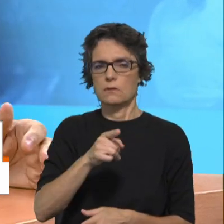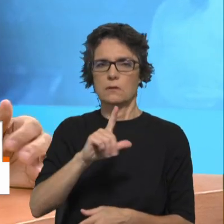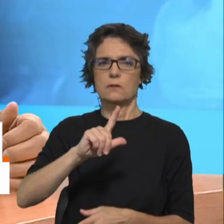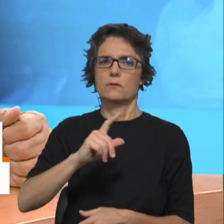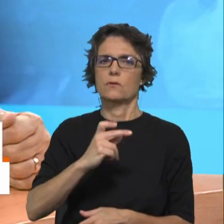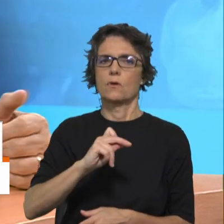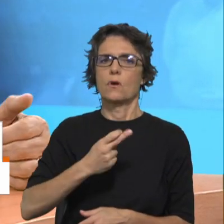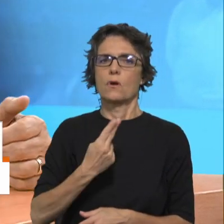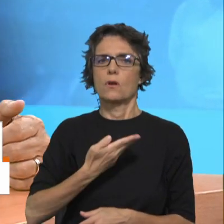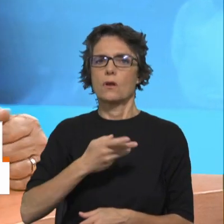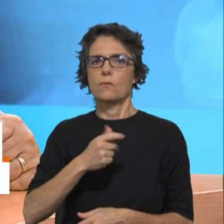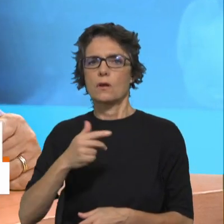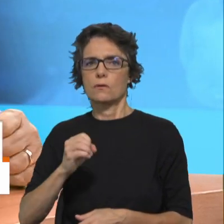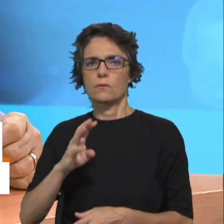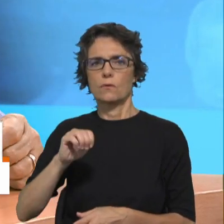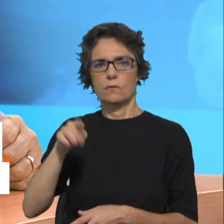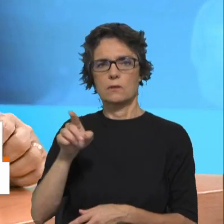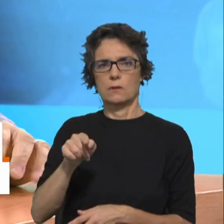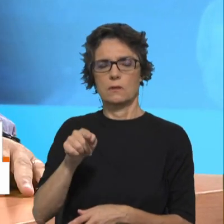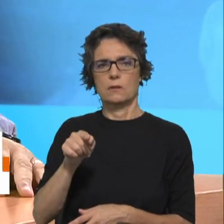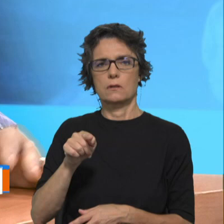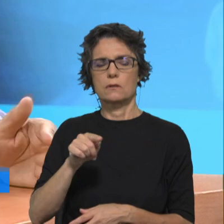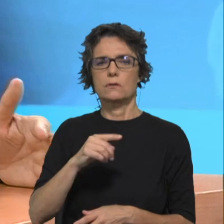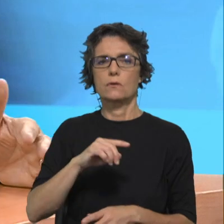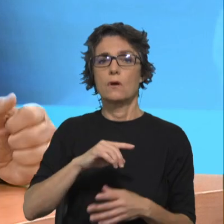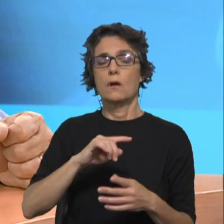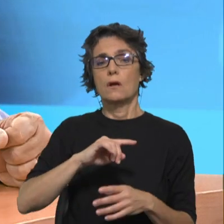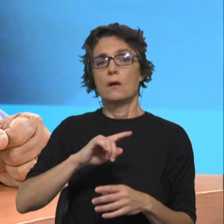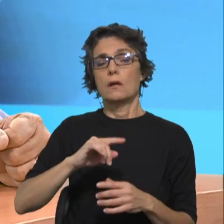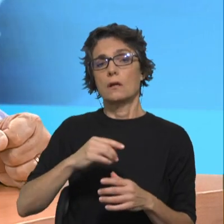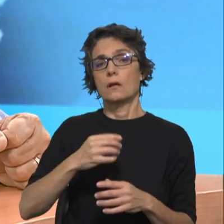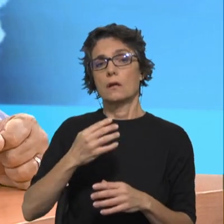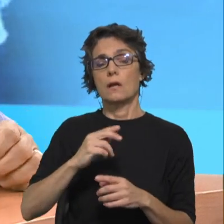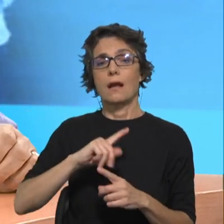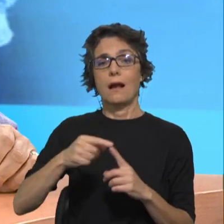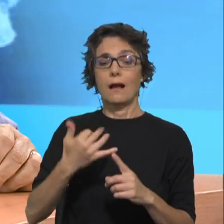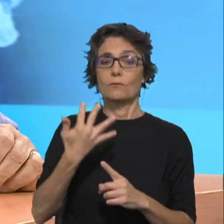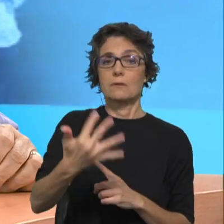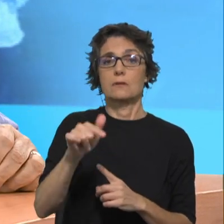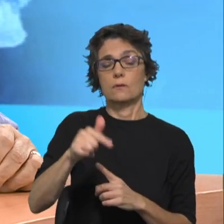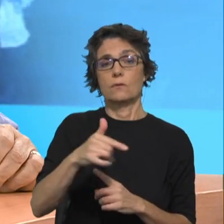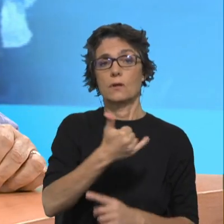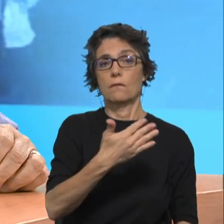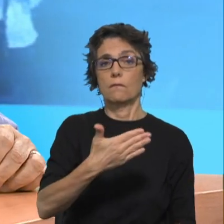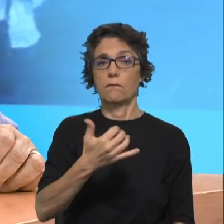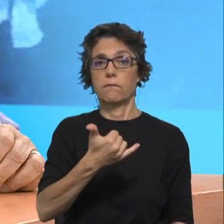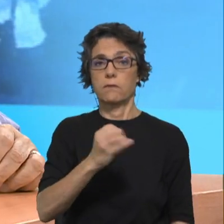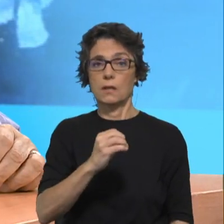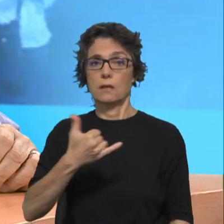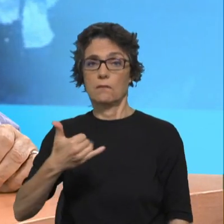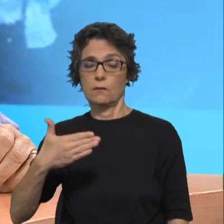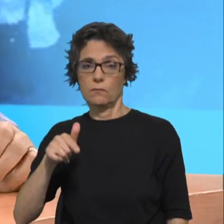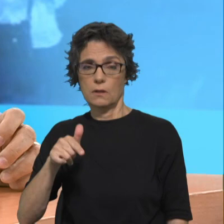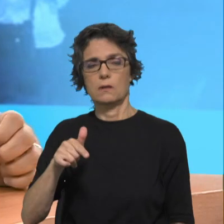surgido em 2015, 5 anos depois, 2021, tivemos o ano Laudato Si. A partir